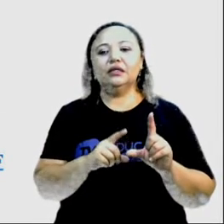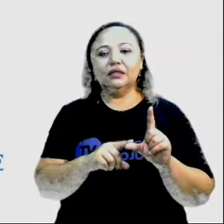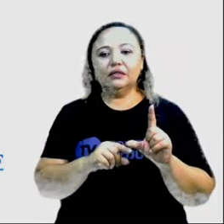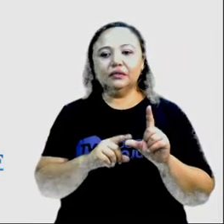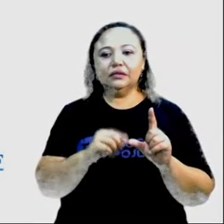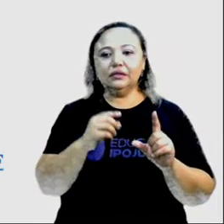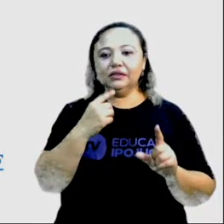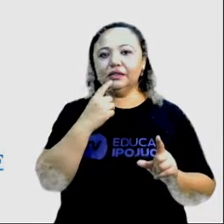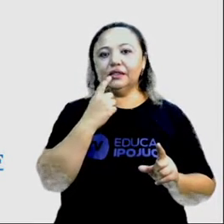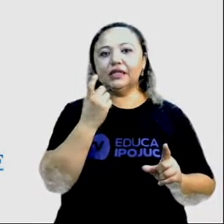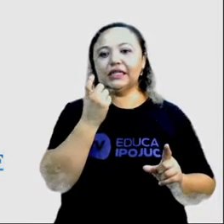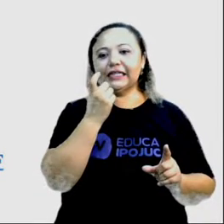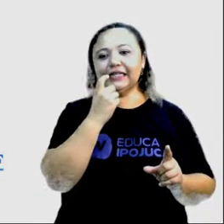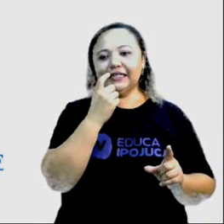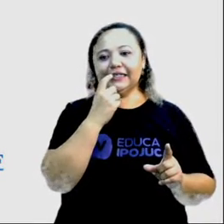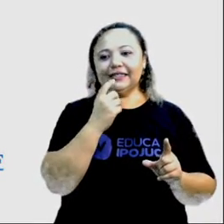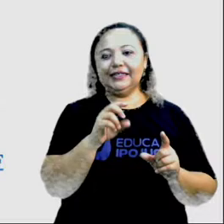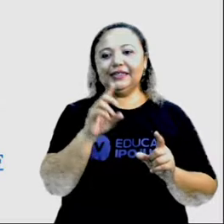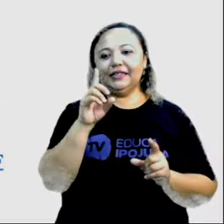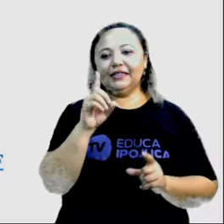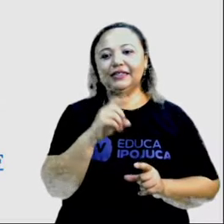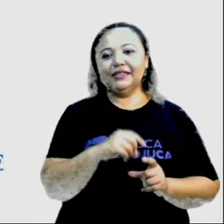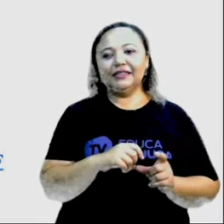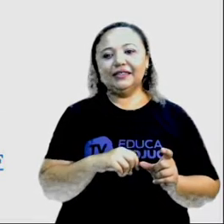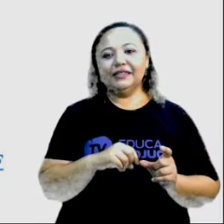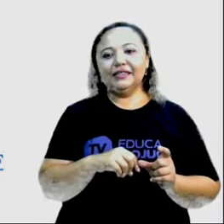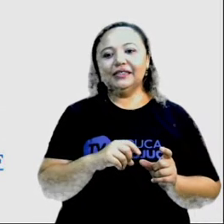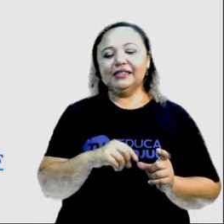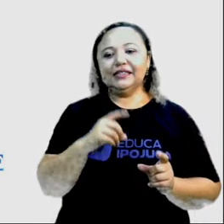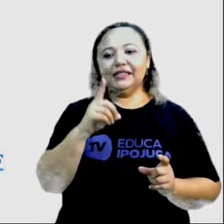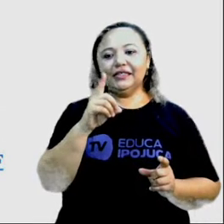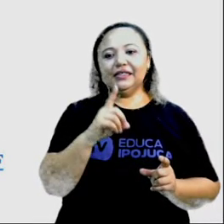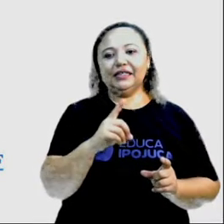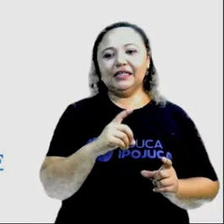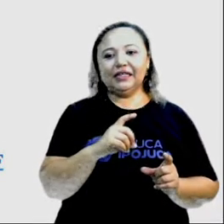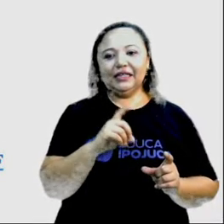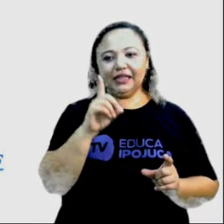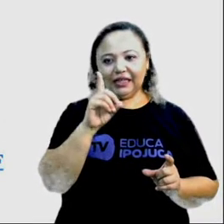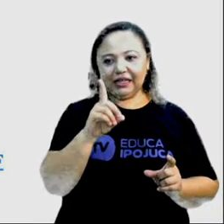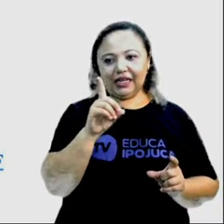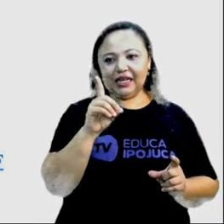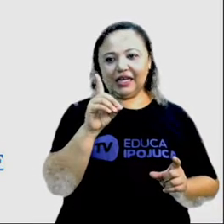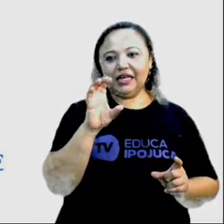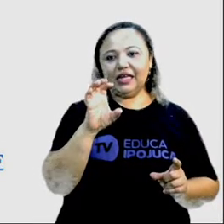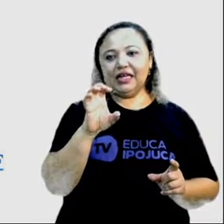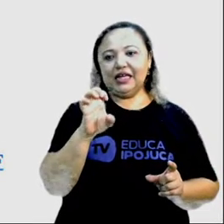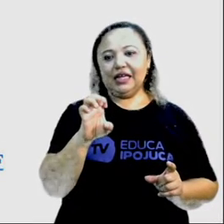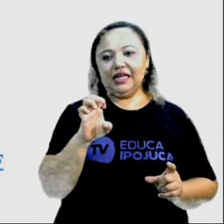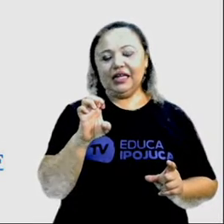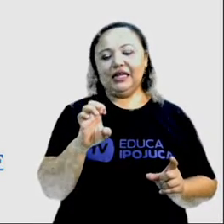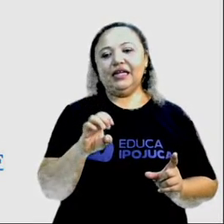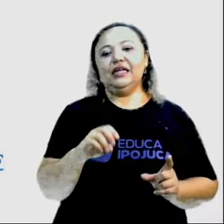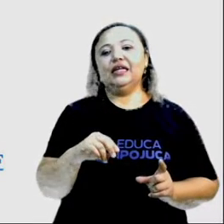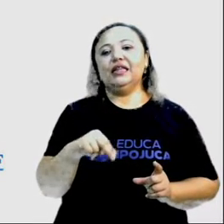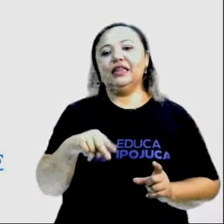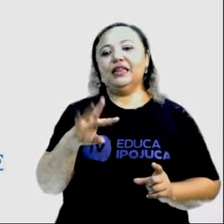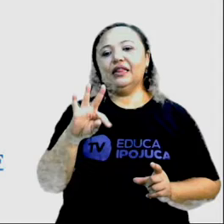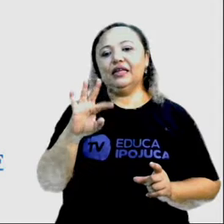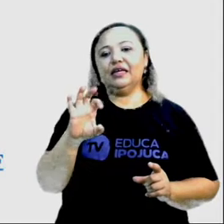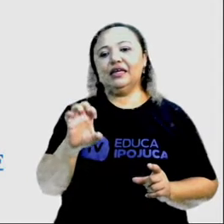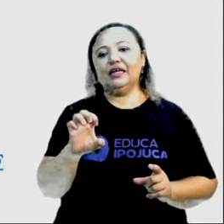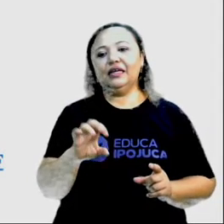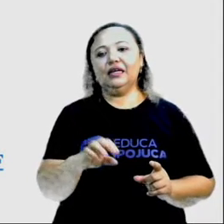né? Dente. Dente. O dé está iniciando essa palavra.